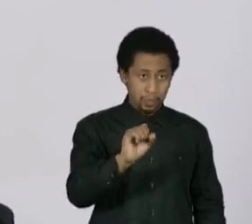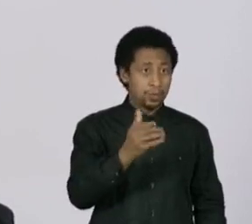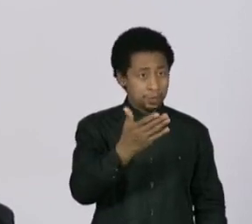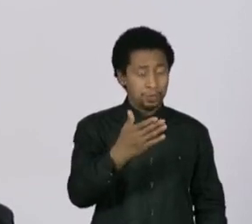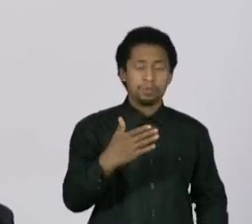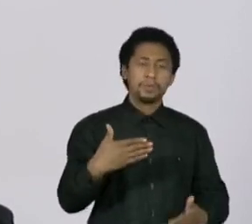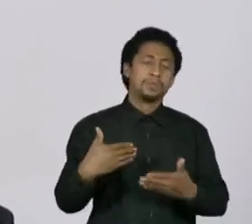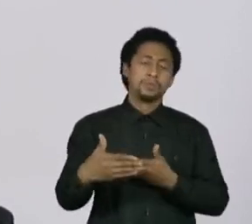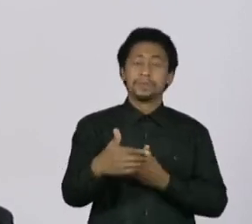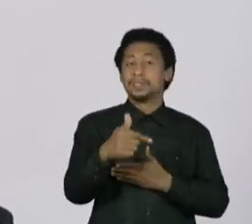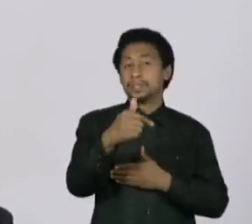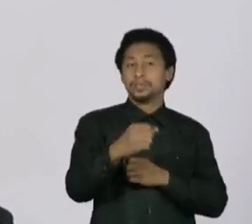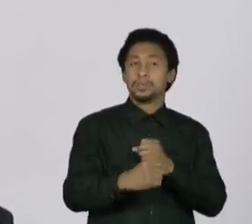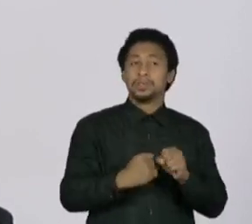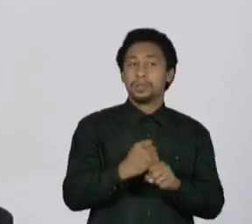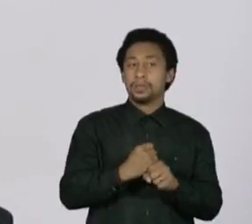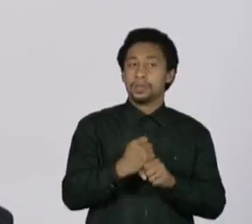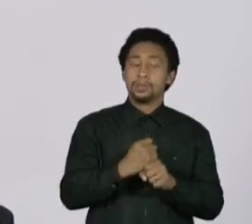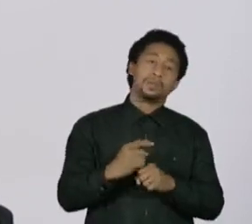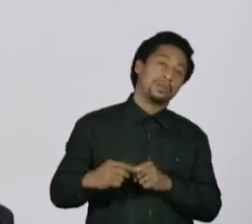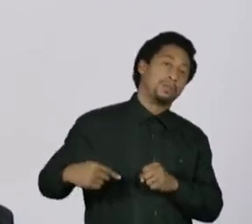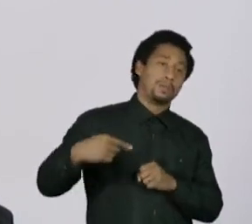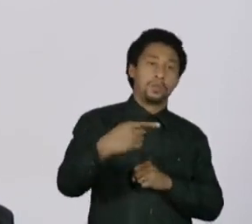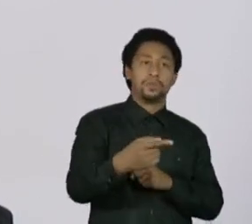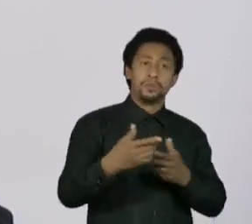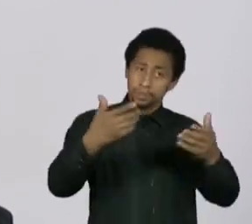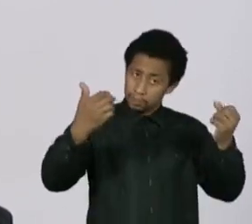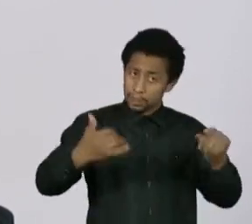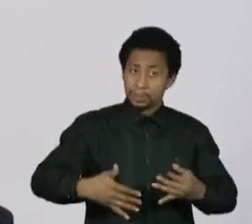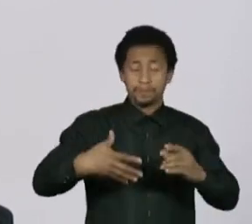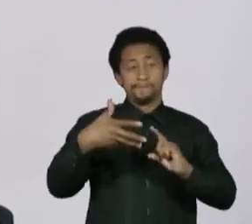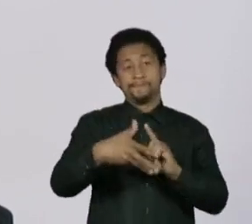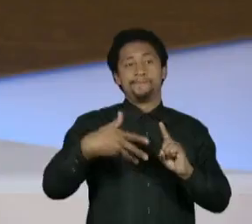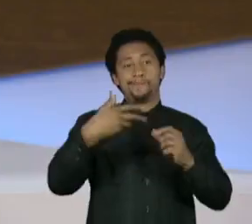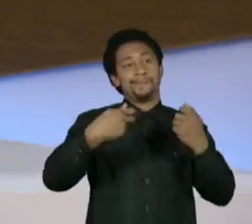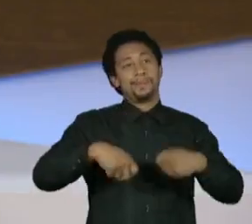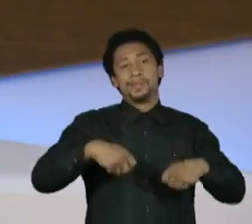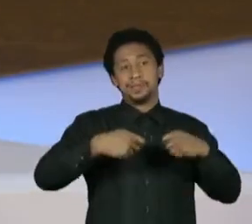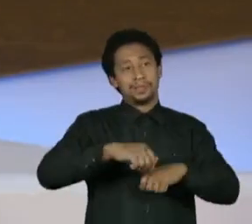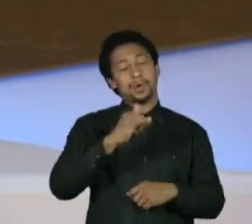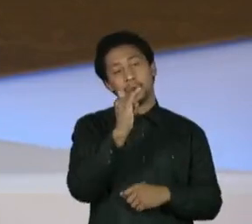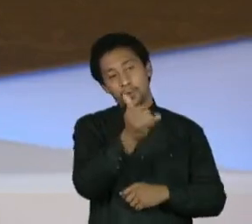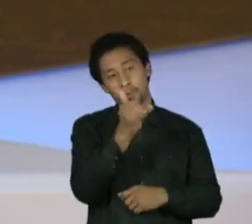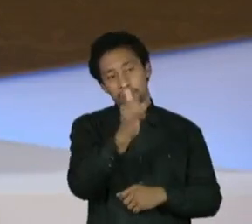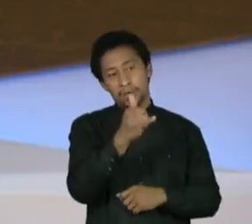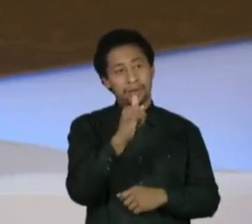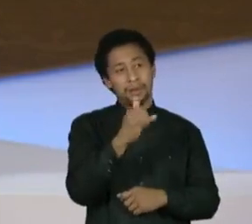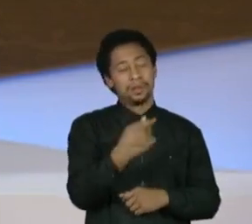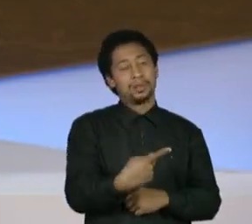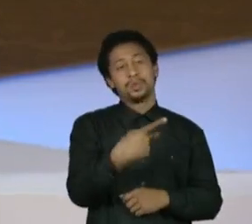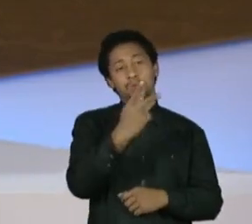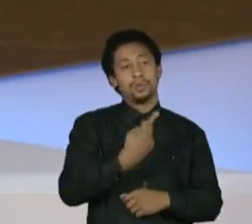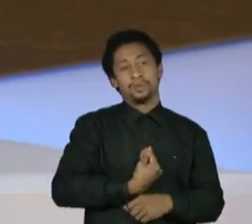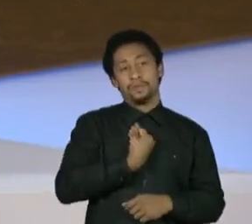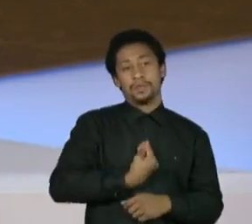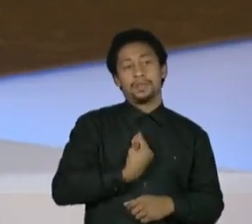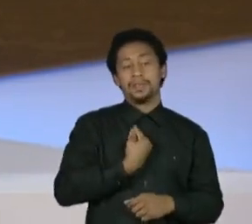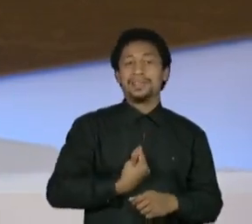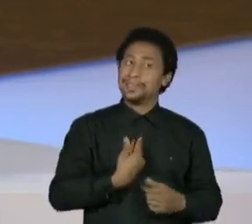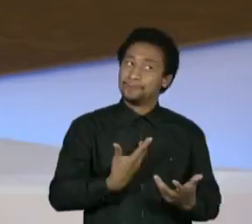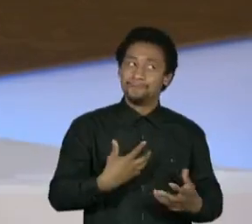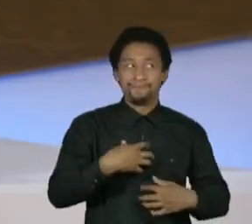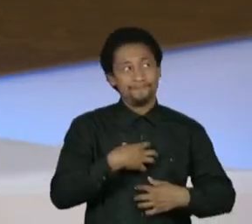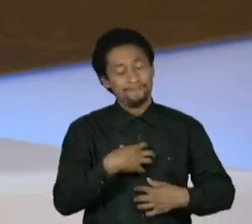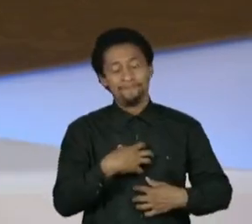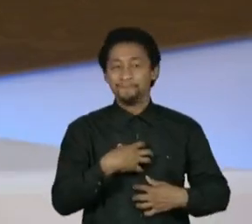anos depois você fala da Necessidade urgente de contar episódios da sua vida é acho que eu tô entendendo da